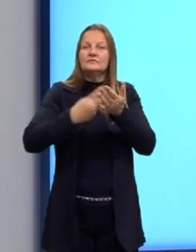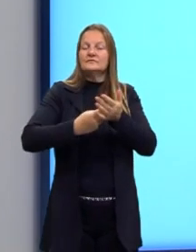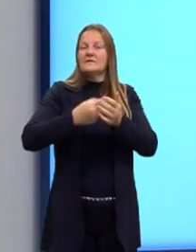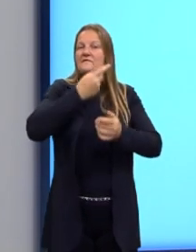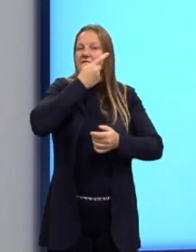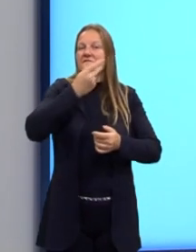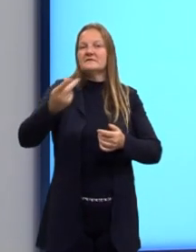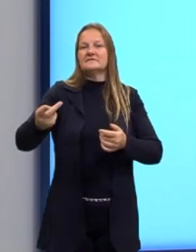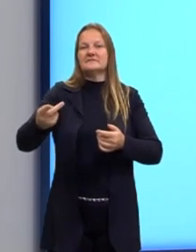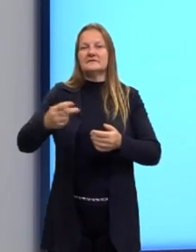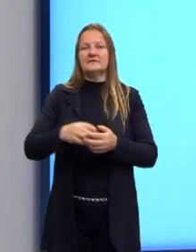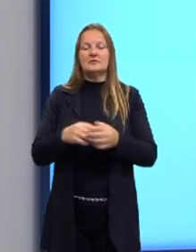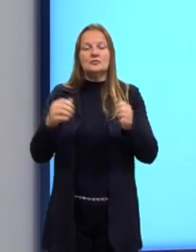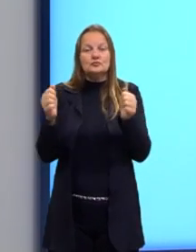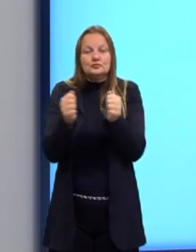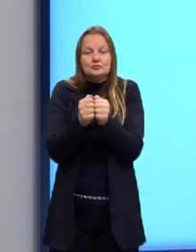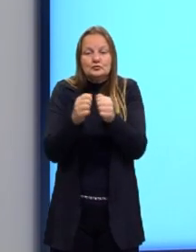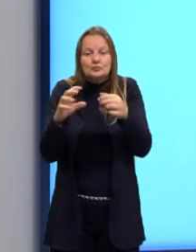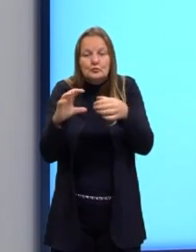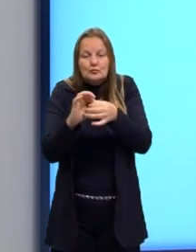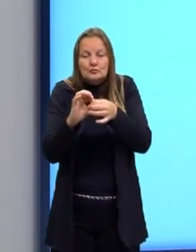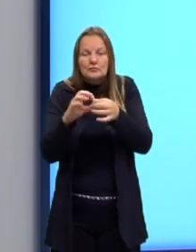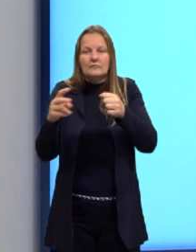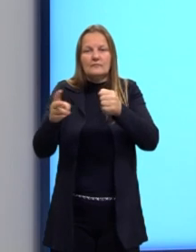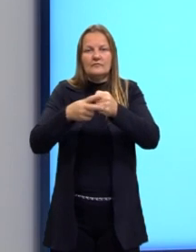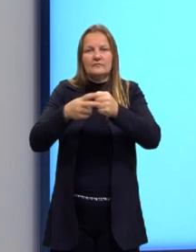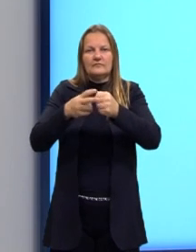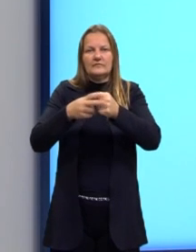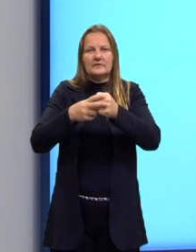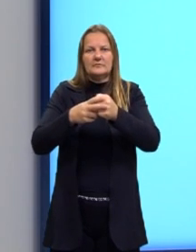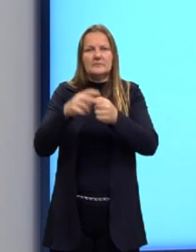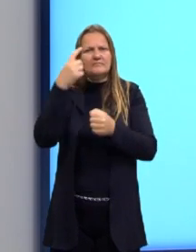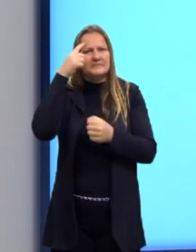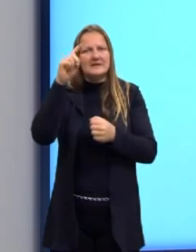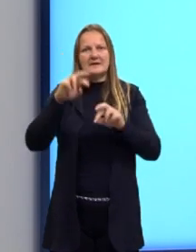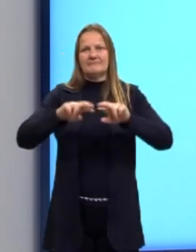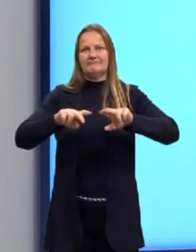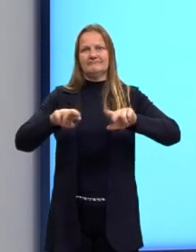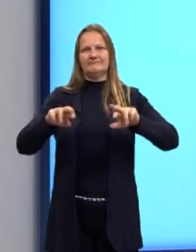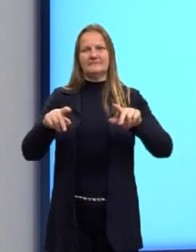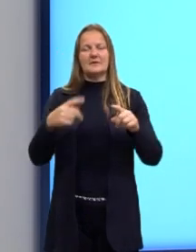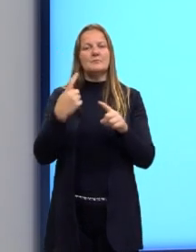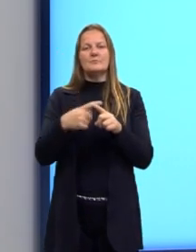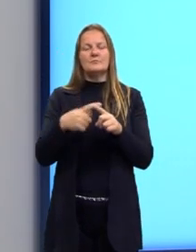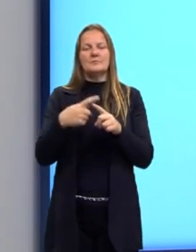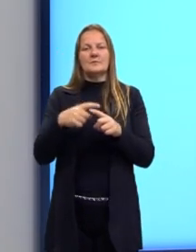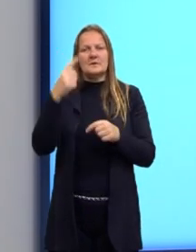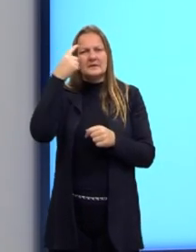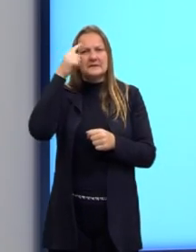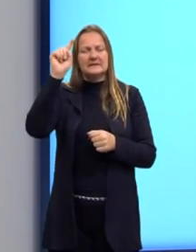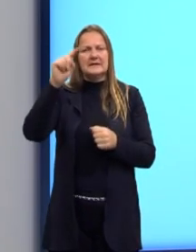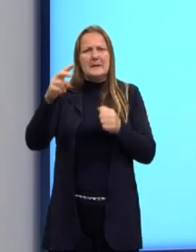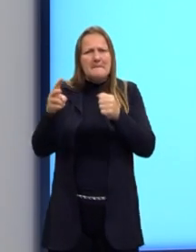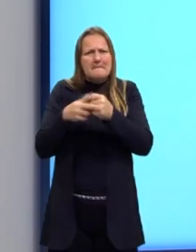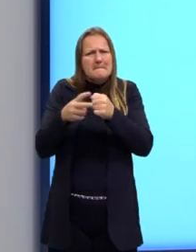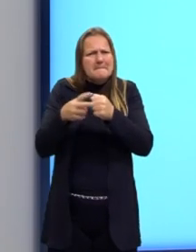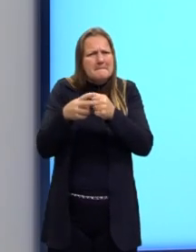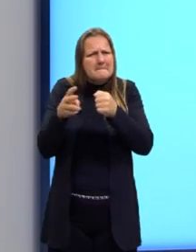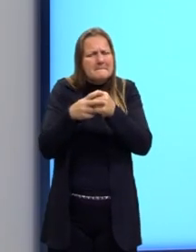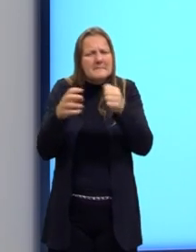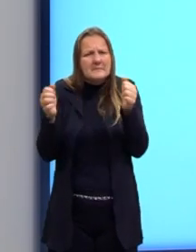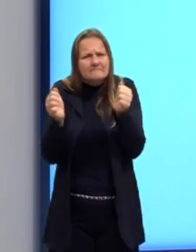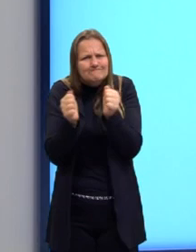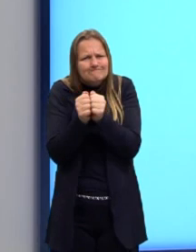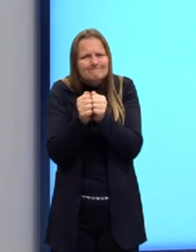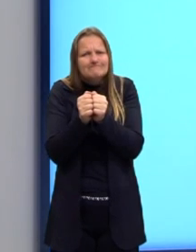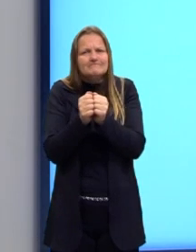um verbo quando eu agrego a um verbo A ideia é outra porque porque a ideia parte do que